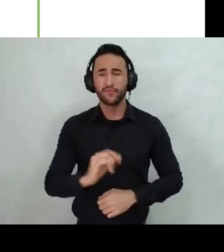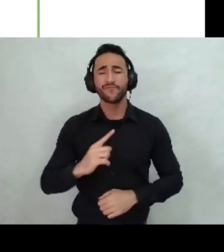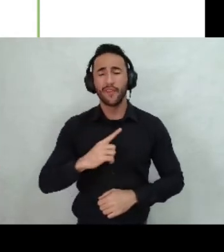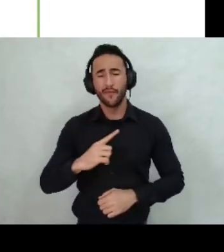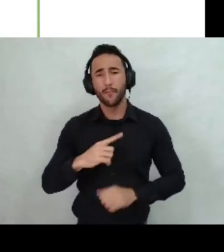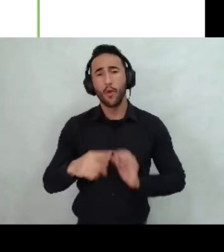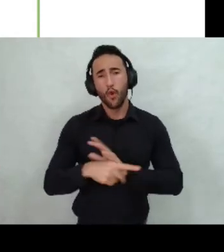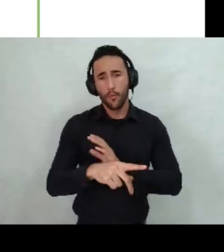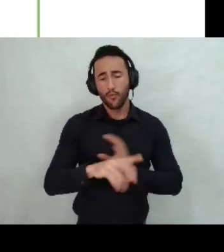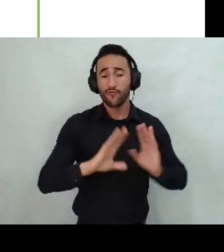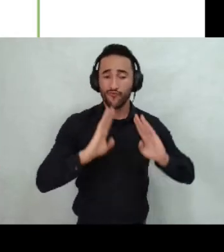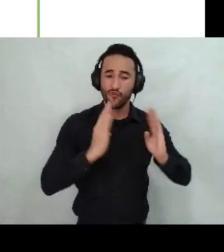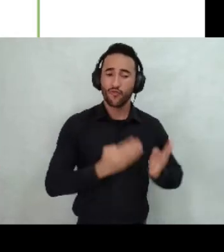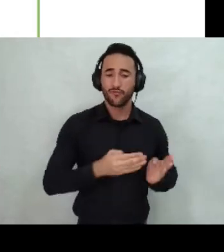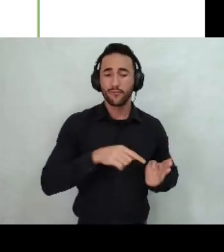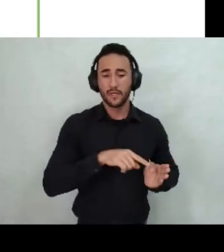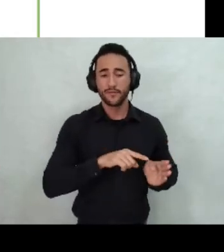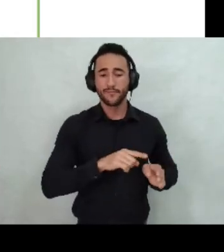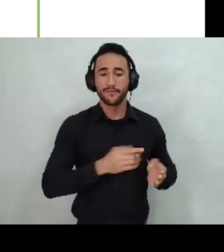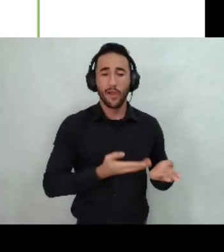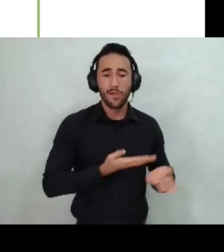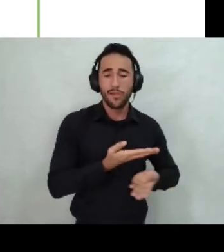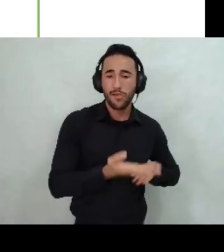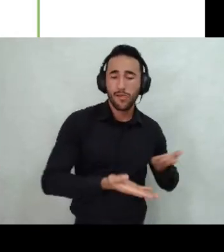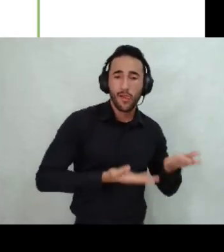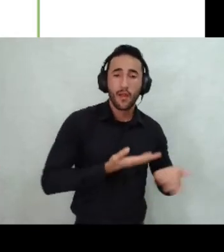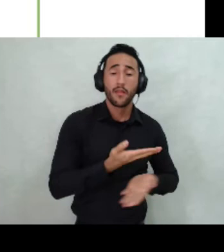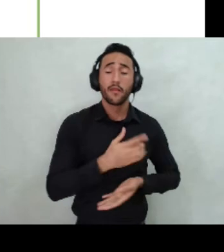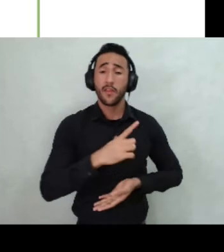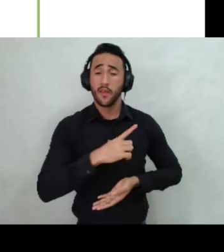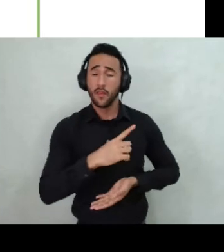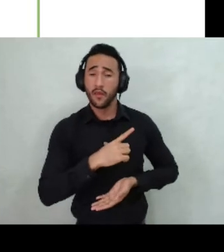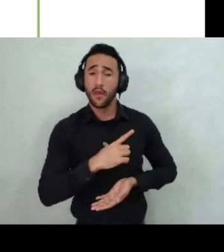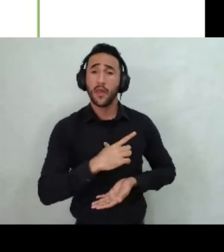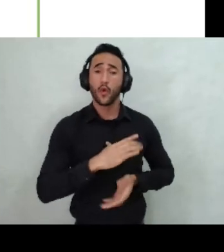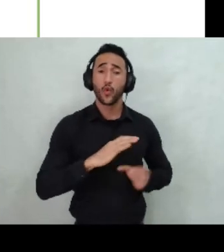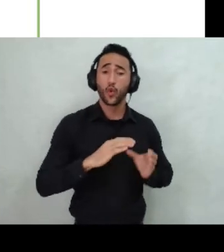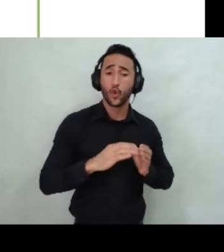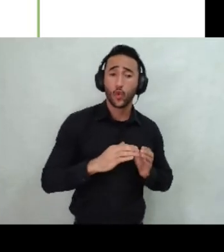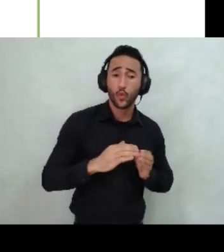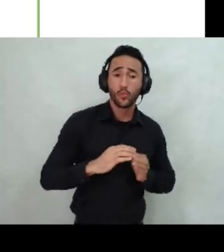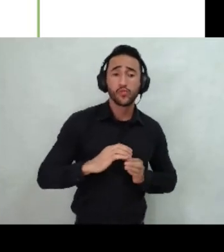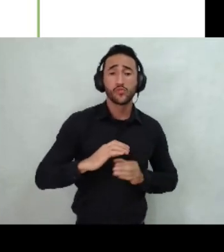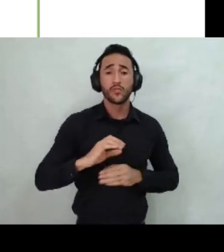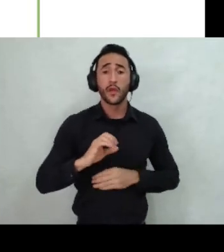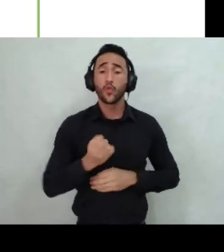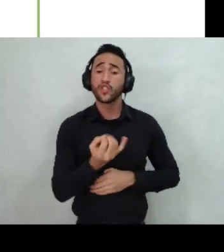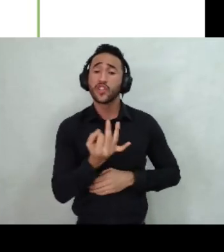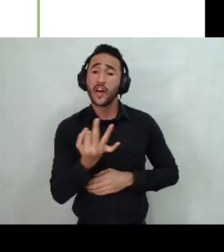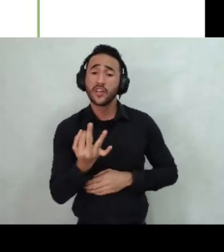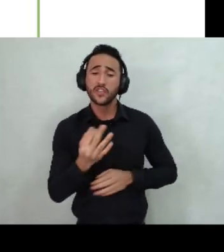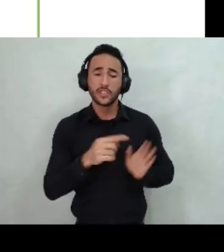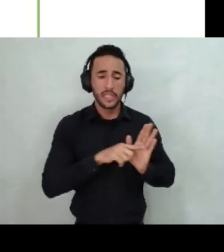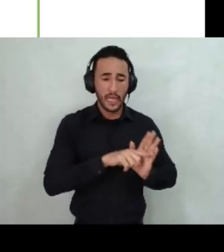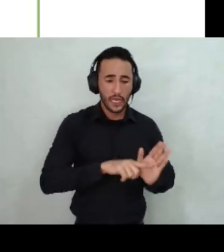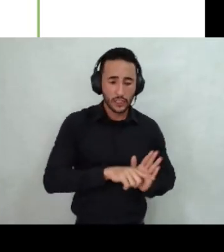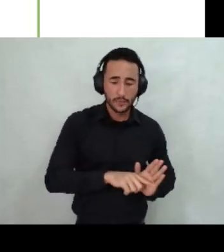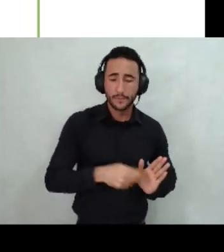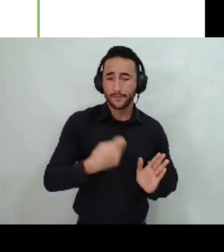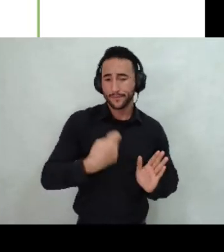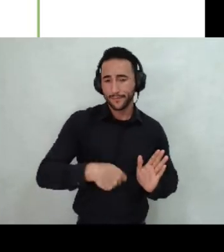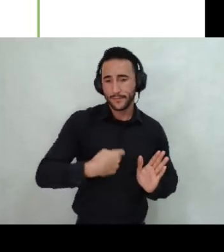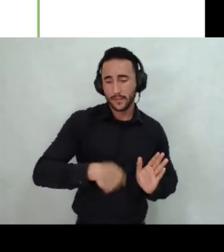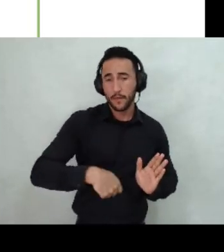equipes de atenção primária, para as equipes de vigilância epidemiológica, a quantidade de testes necessários. Só para entender o que eu quero